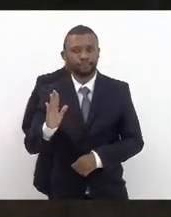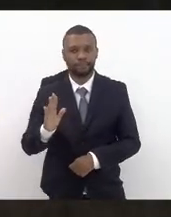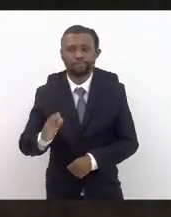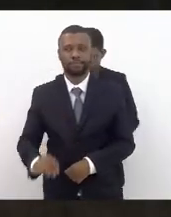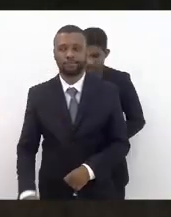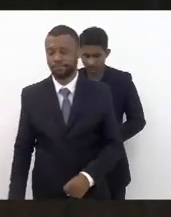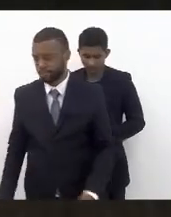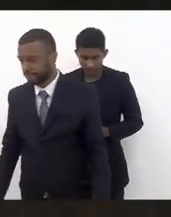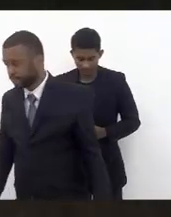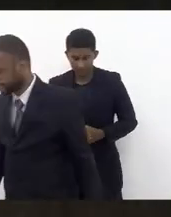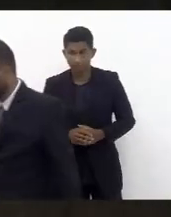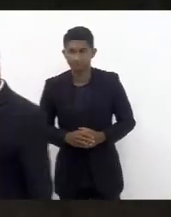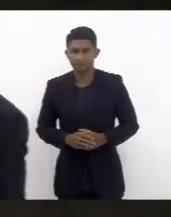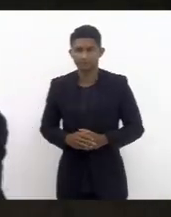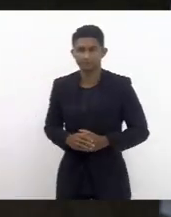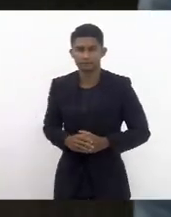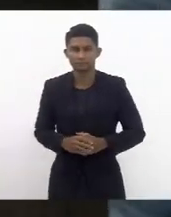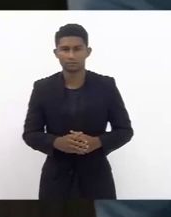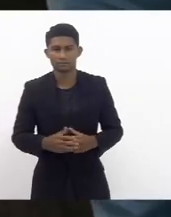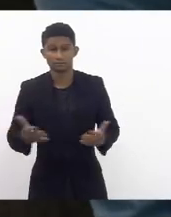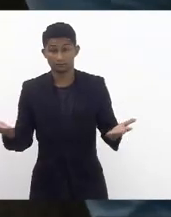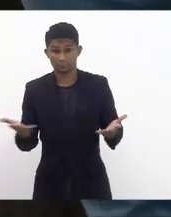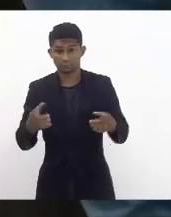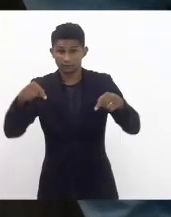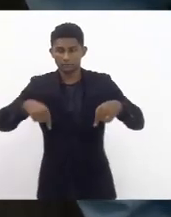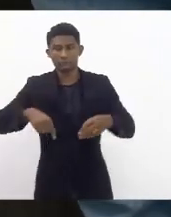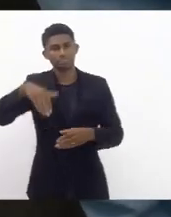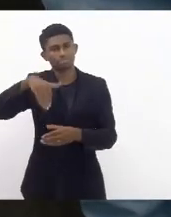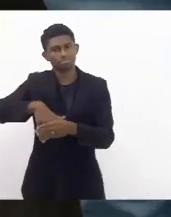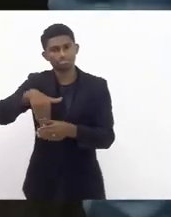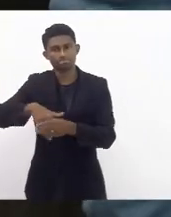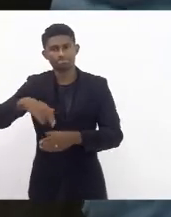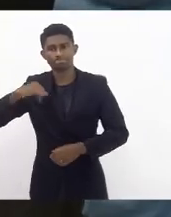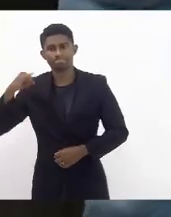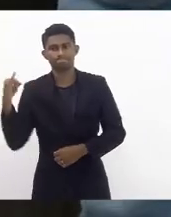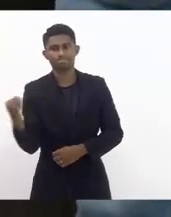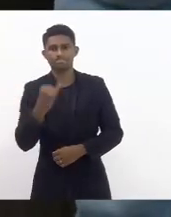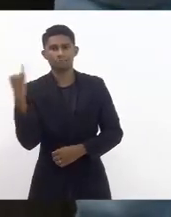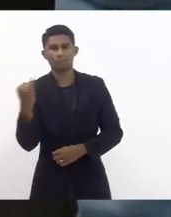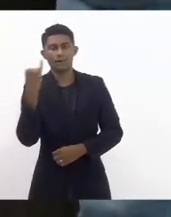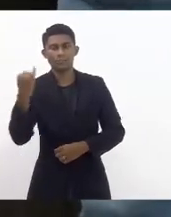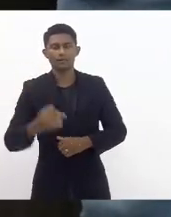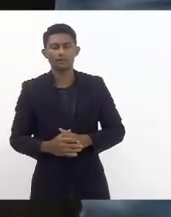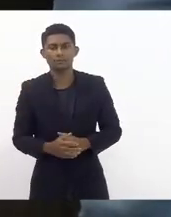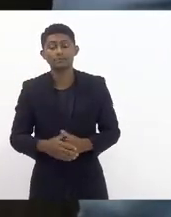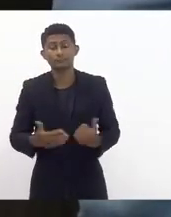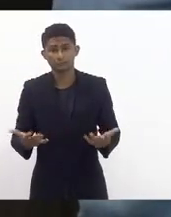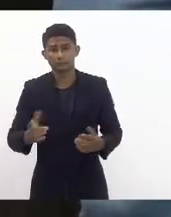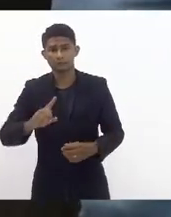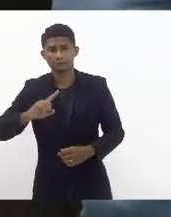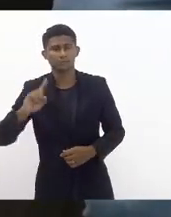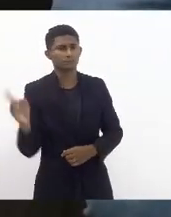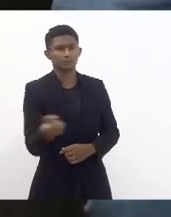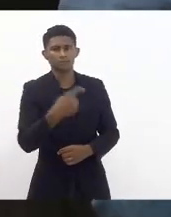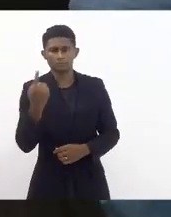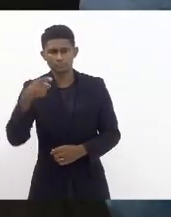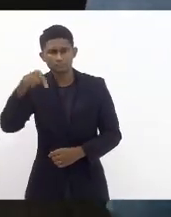agora uma votação significativa. Nós,